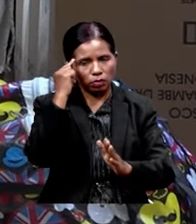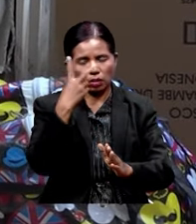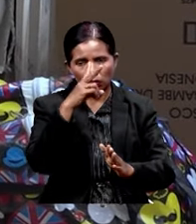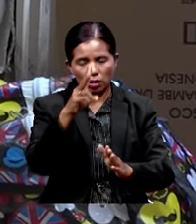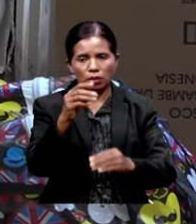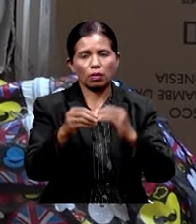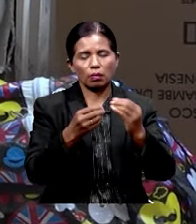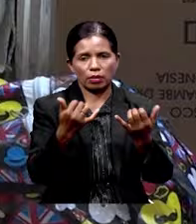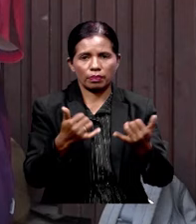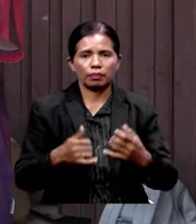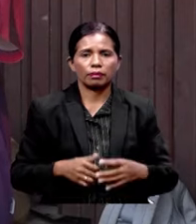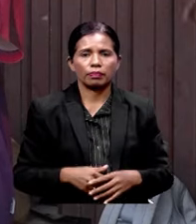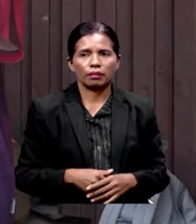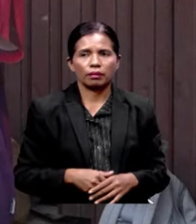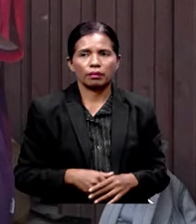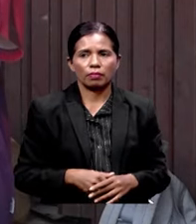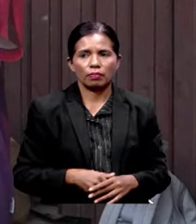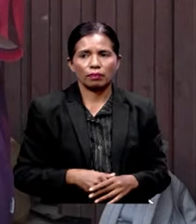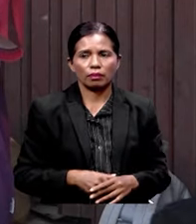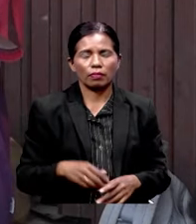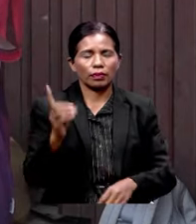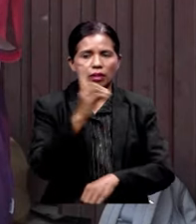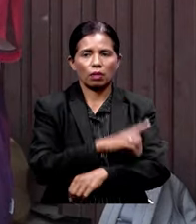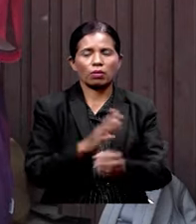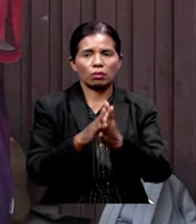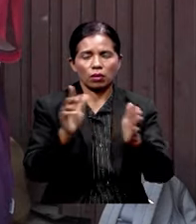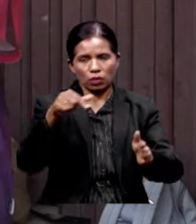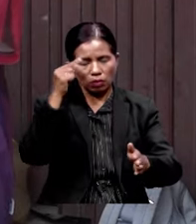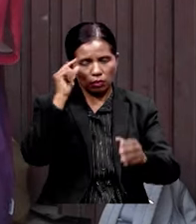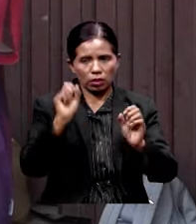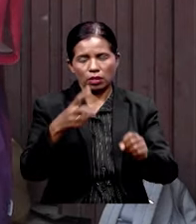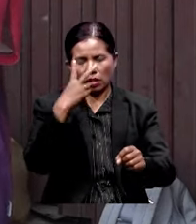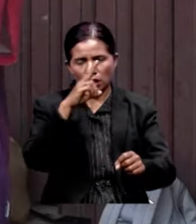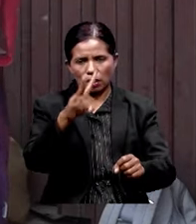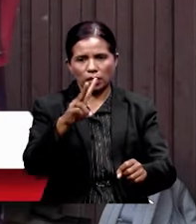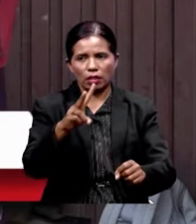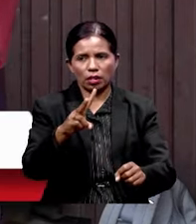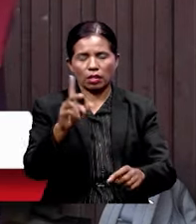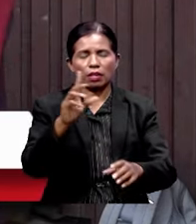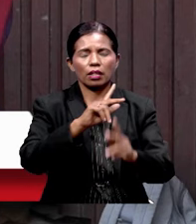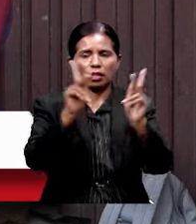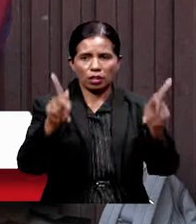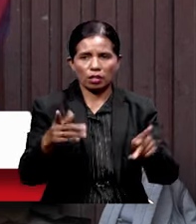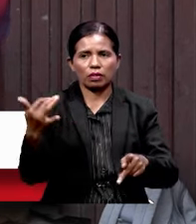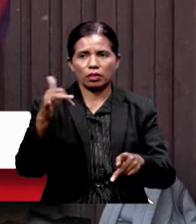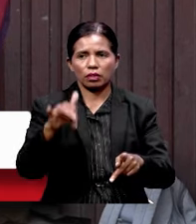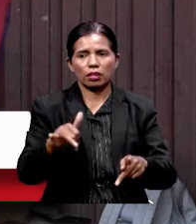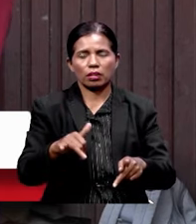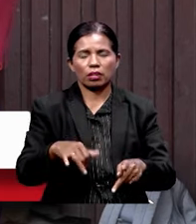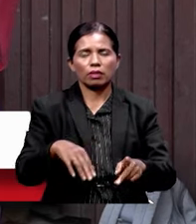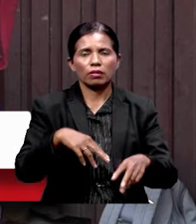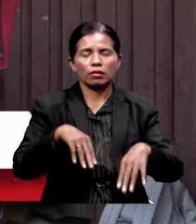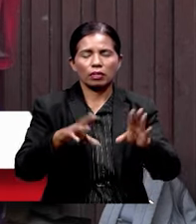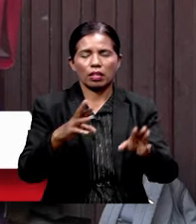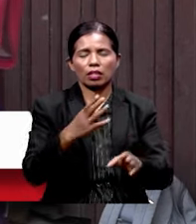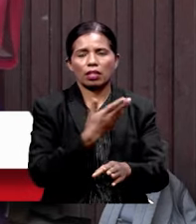controlo. Ini mah kalau rombot nih, governo tinggi kontrol lah makas pak lo jasira be full inside nih.